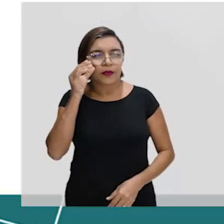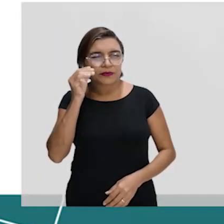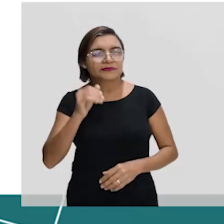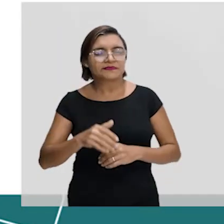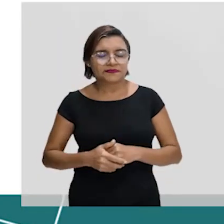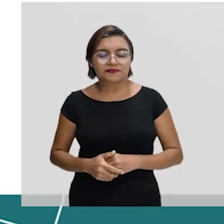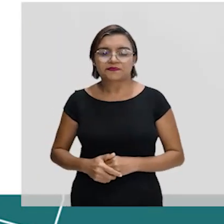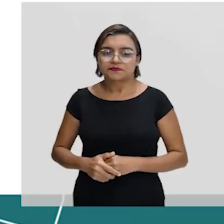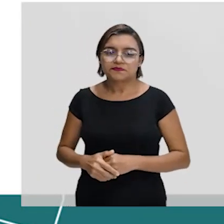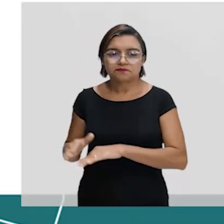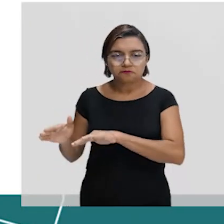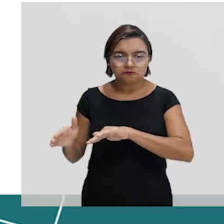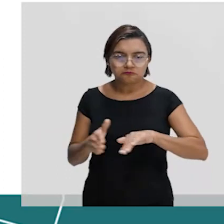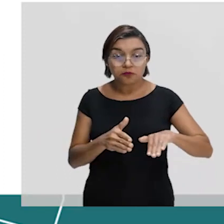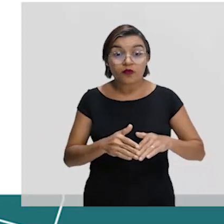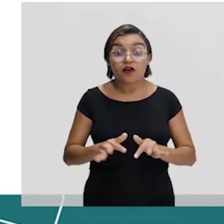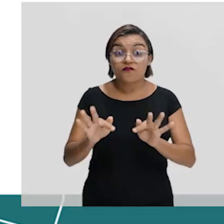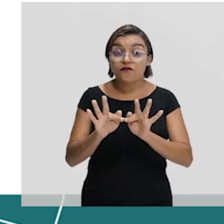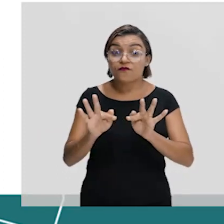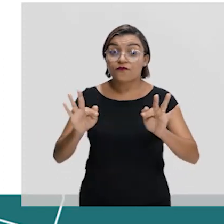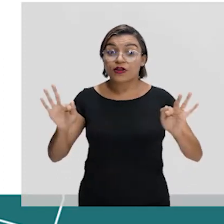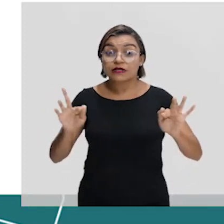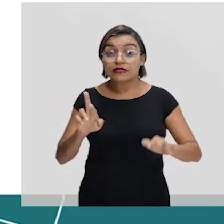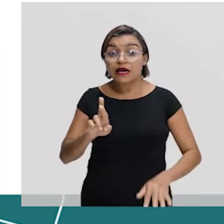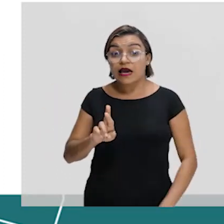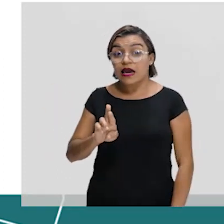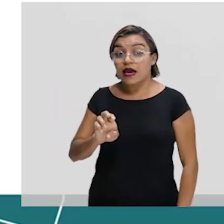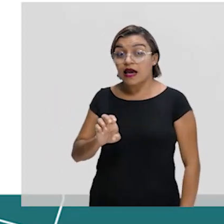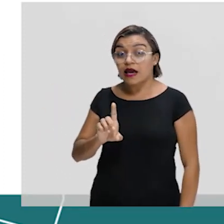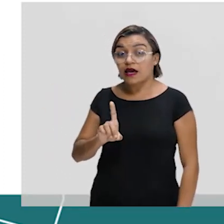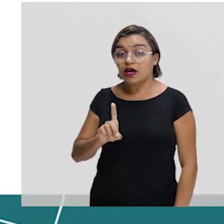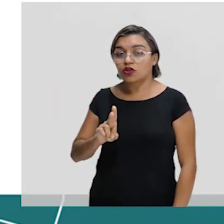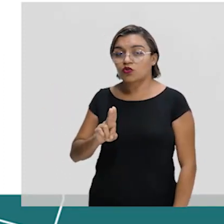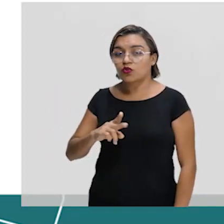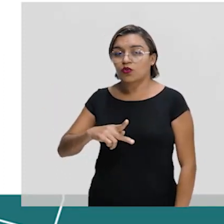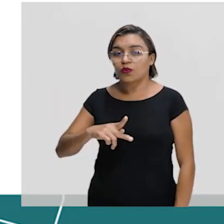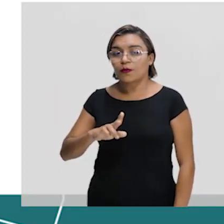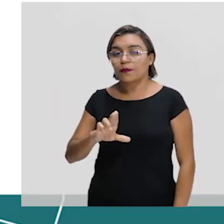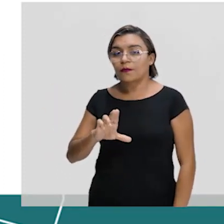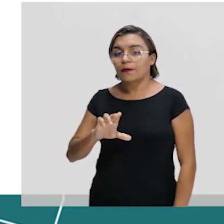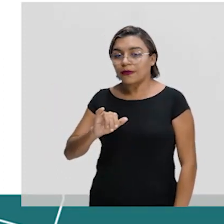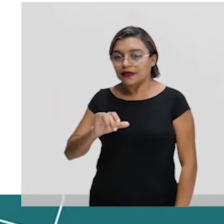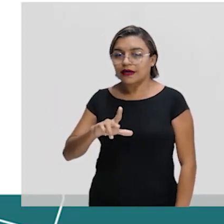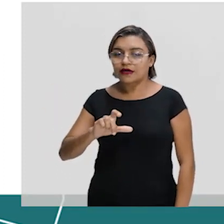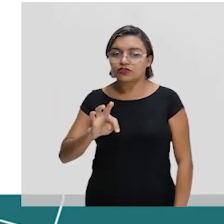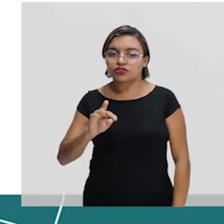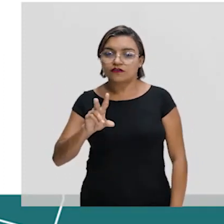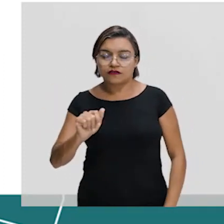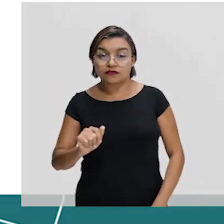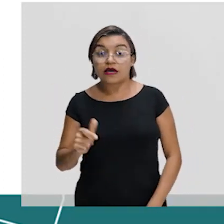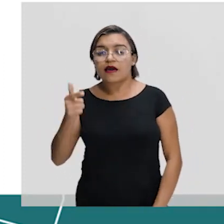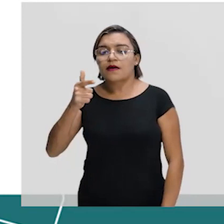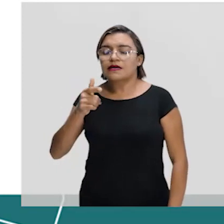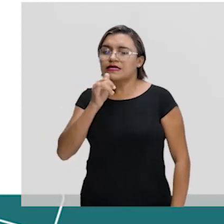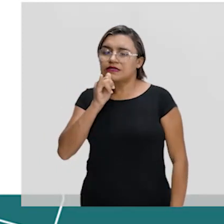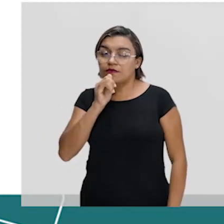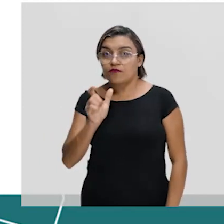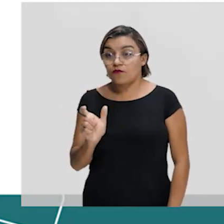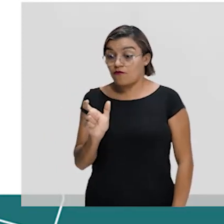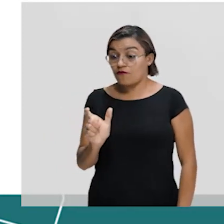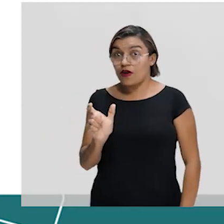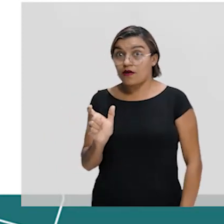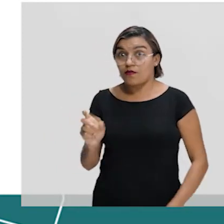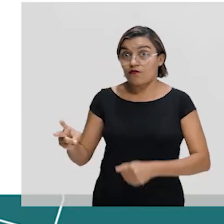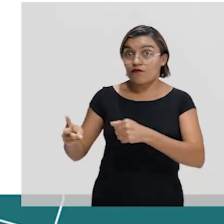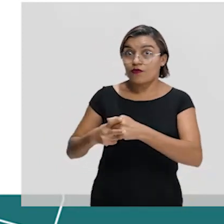curiosidade. Frases reduplicativas, ou seja, aquelas que repetem a forma